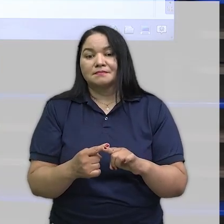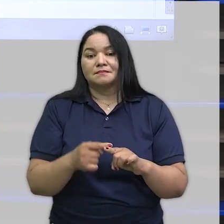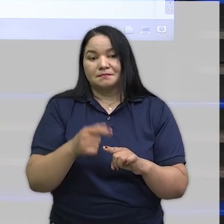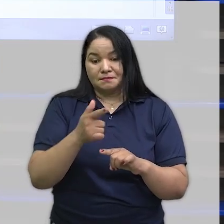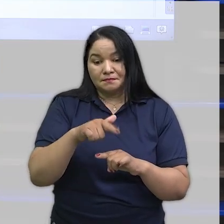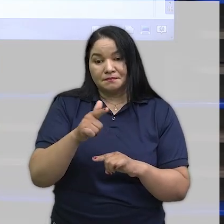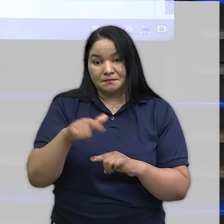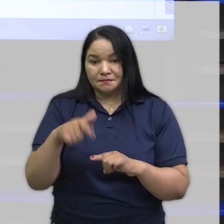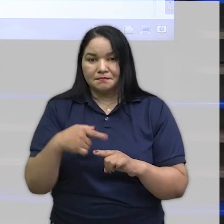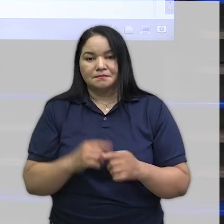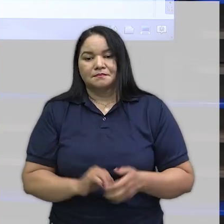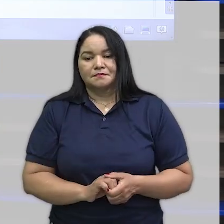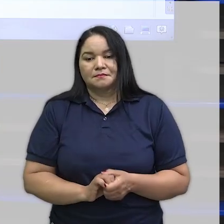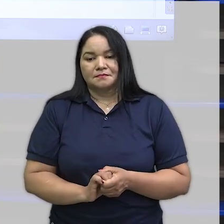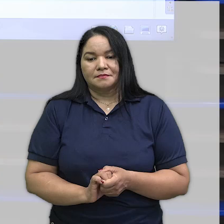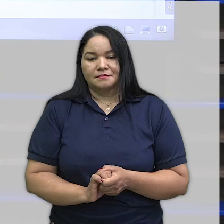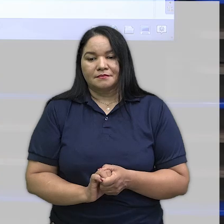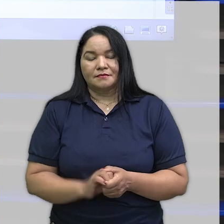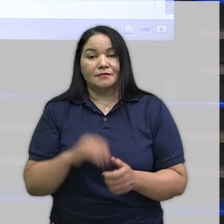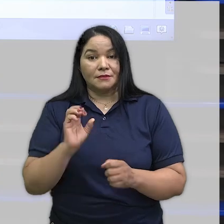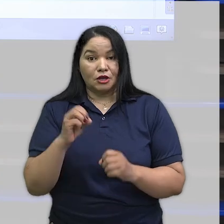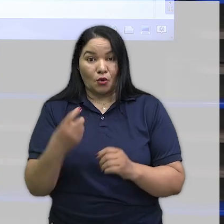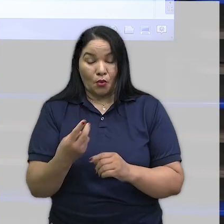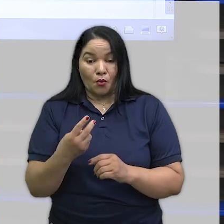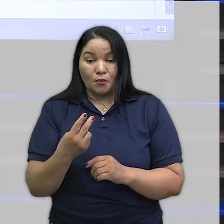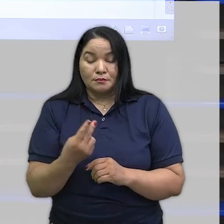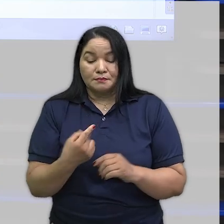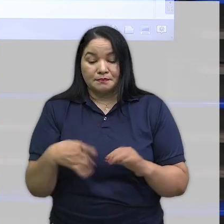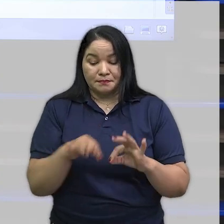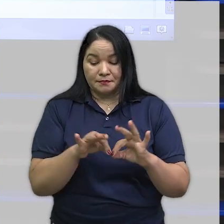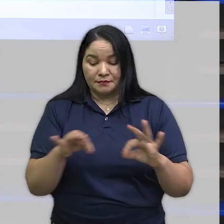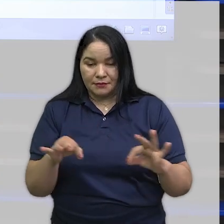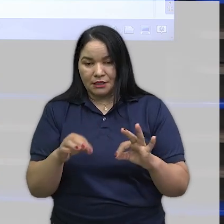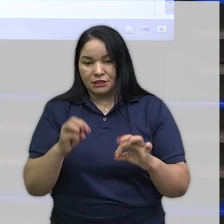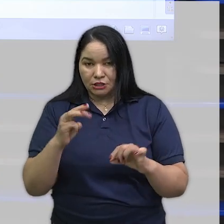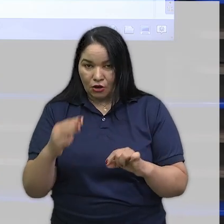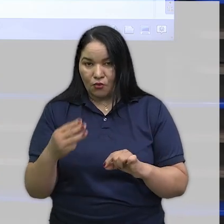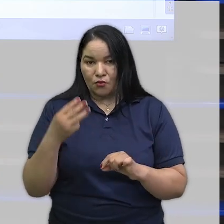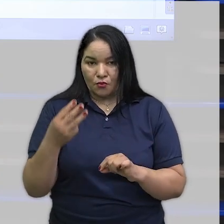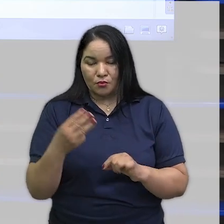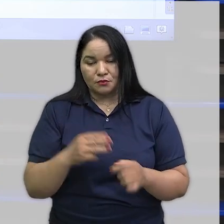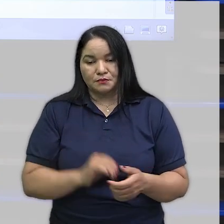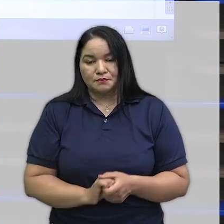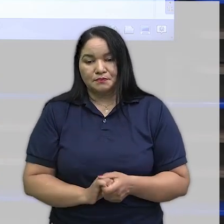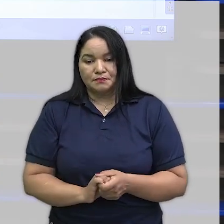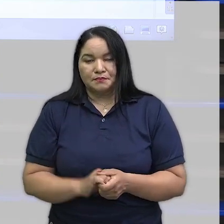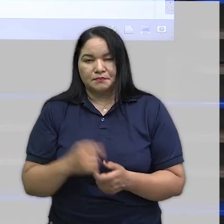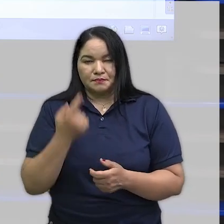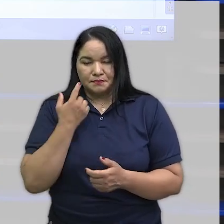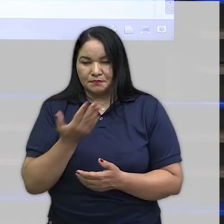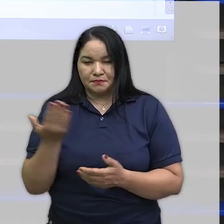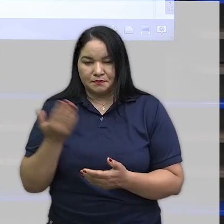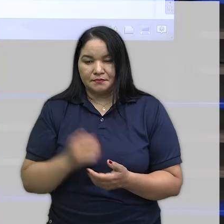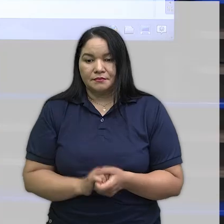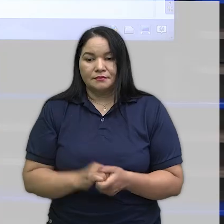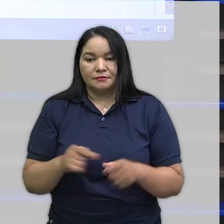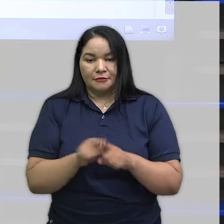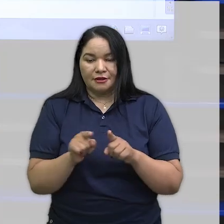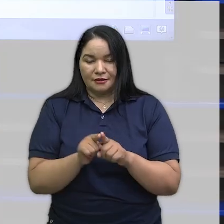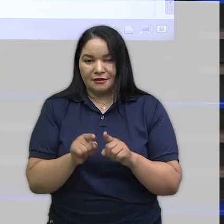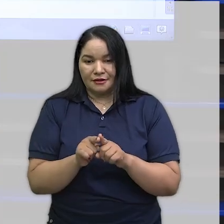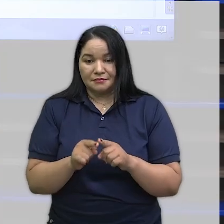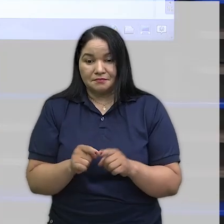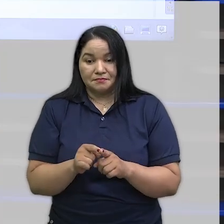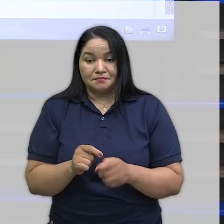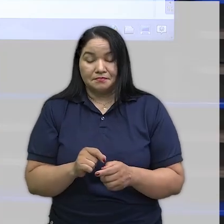seja, vai ser o lado ou a aresta ao cubo, tá certo? Então, essa medida aí desse volume também, ela